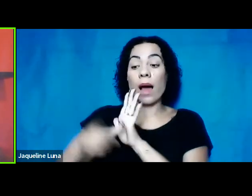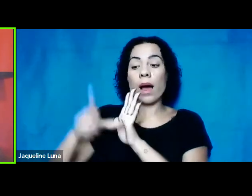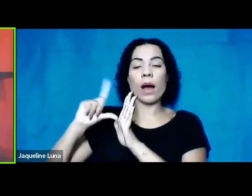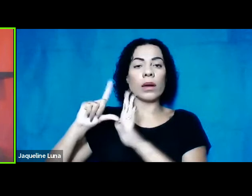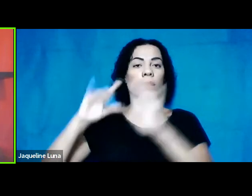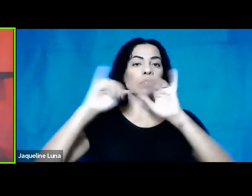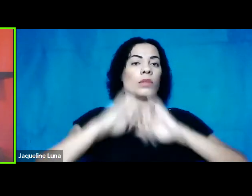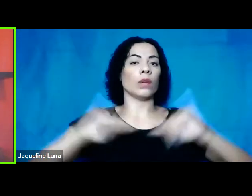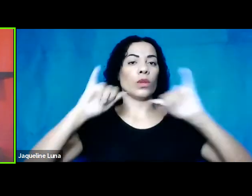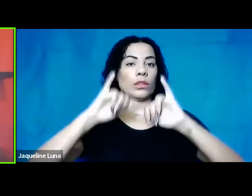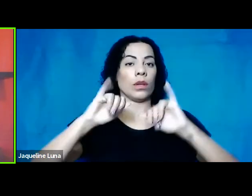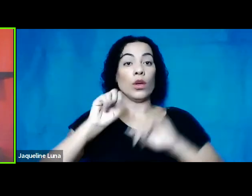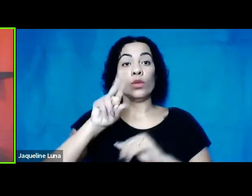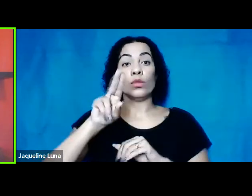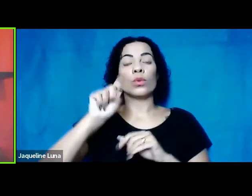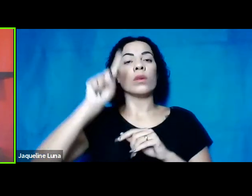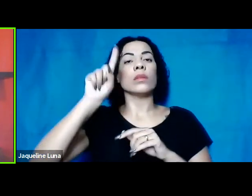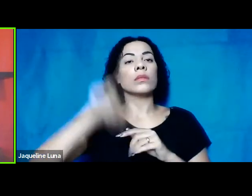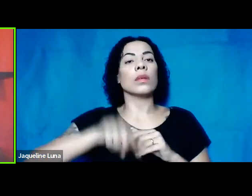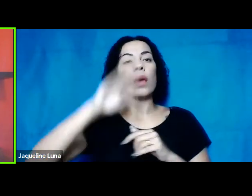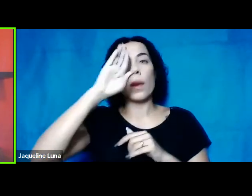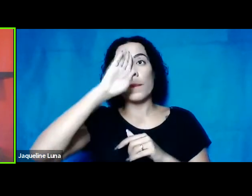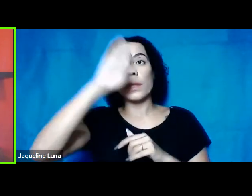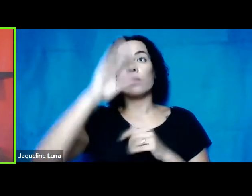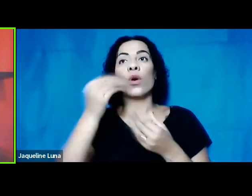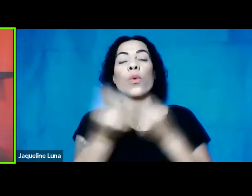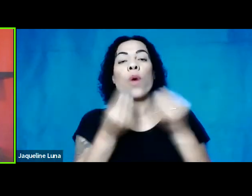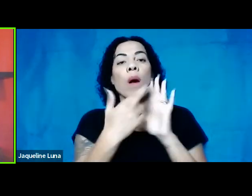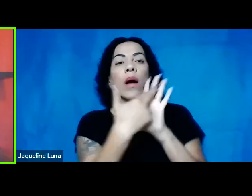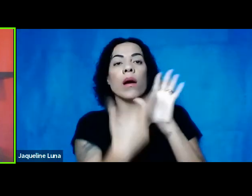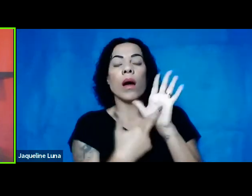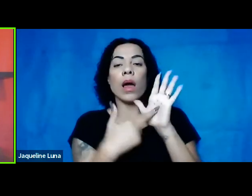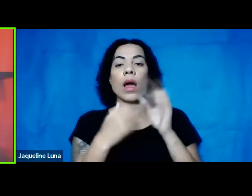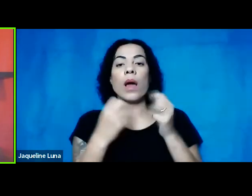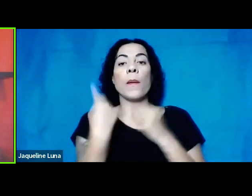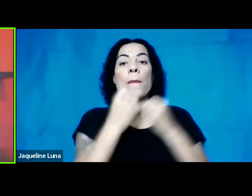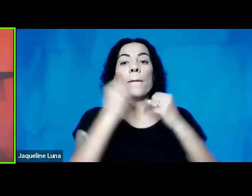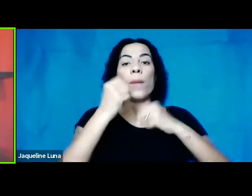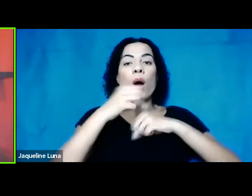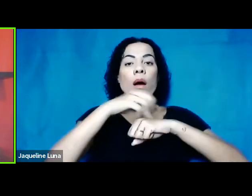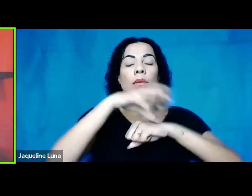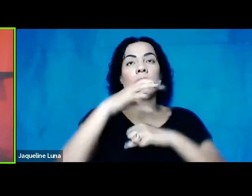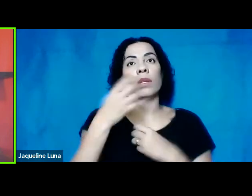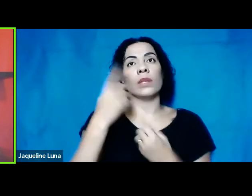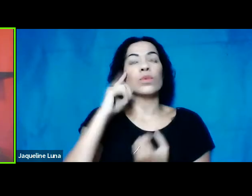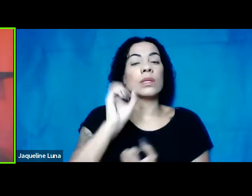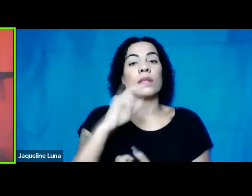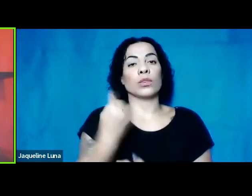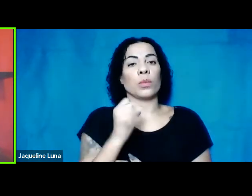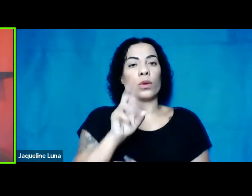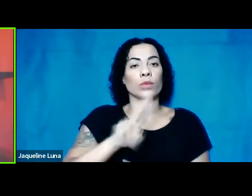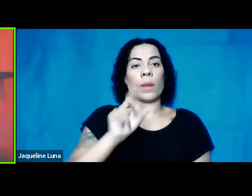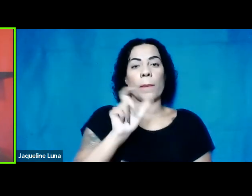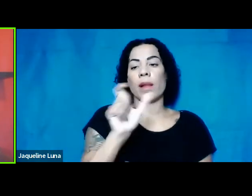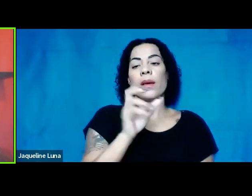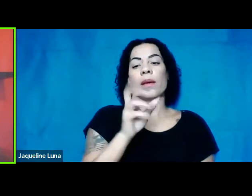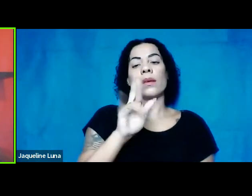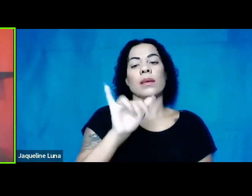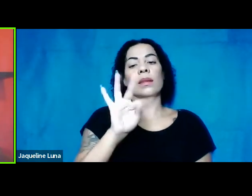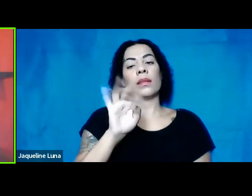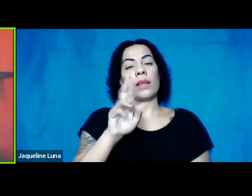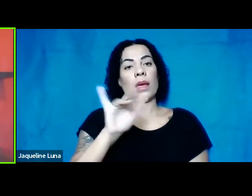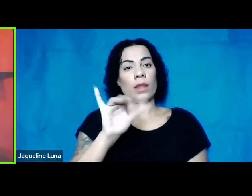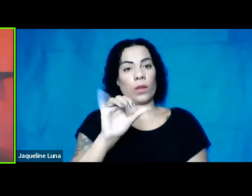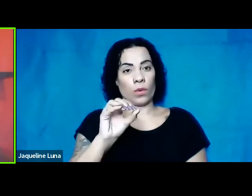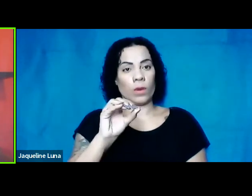de fundo, ele é o critério de noticiabilidade, se a gente pode usar essa palavra feia, para um conjunto importante de fatos particulares